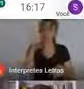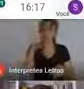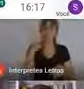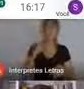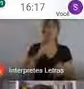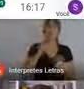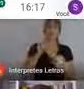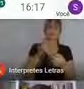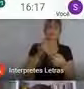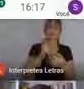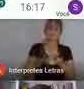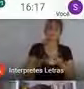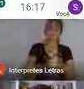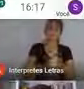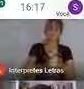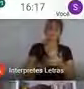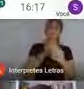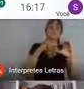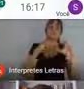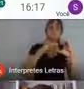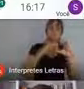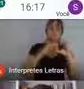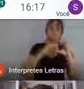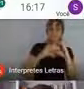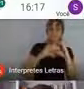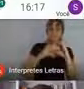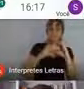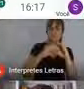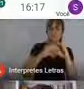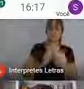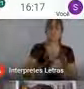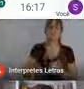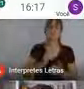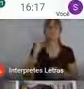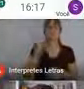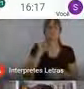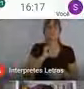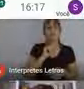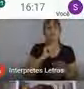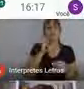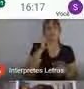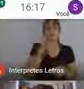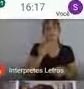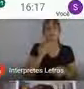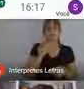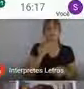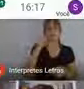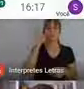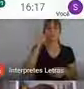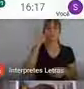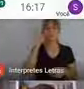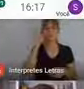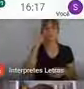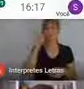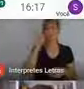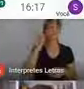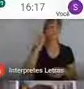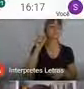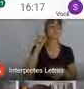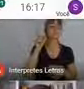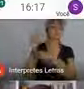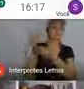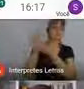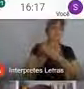comunicativa, aos profissionais da TI do nosso campus Tomé Açu, Everson, a Josiane Wagner, que sempre nos ajuda